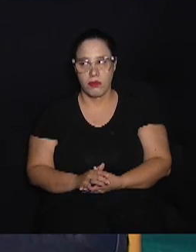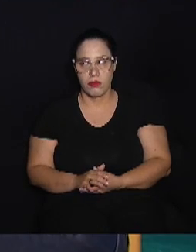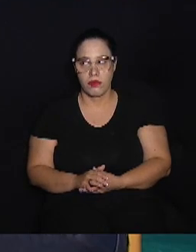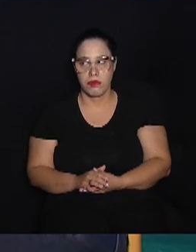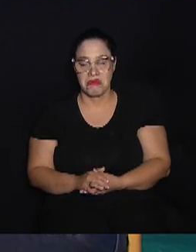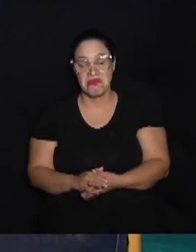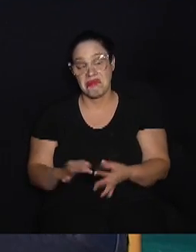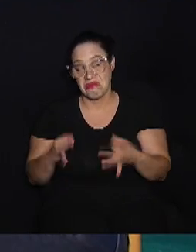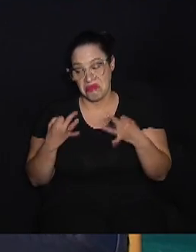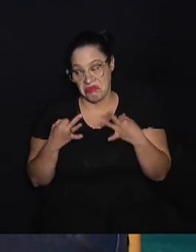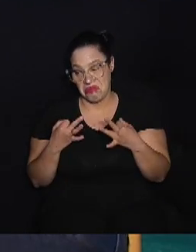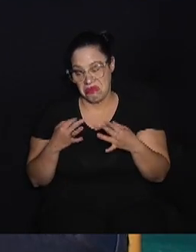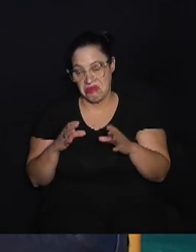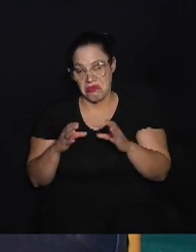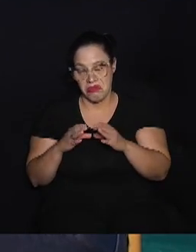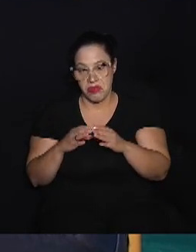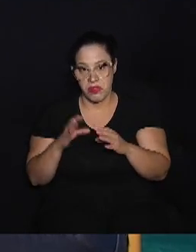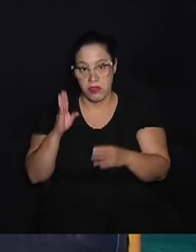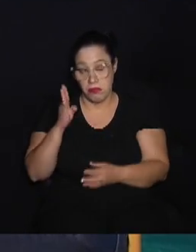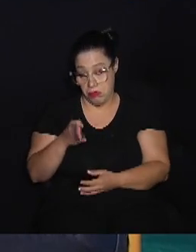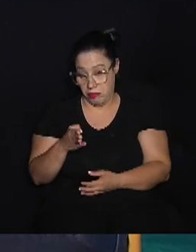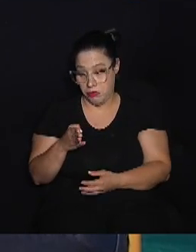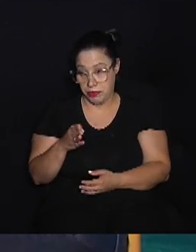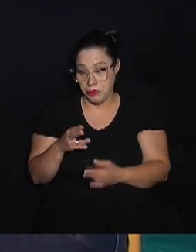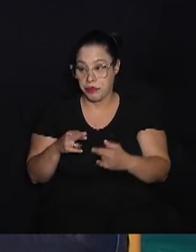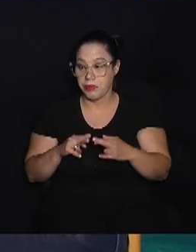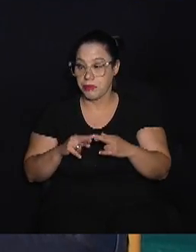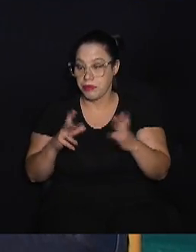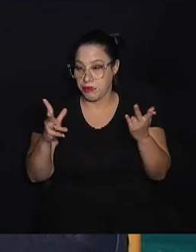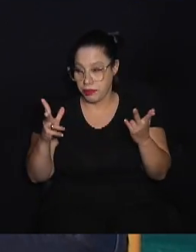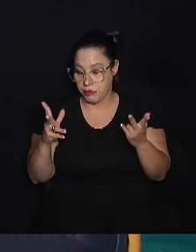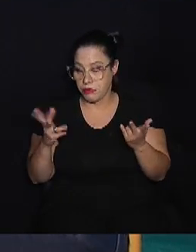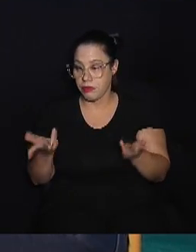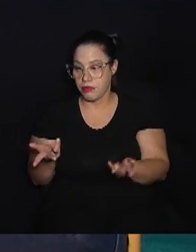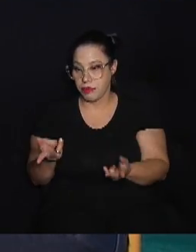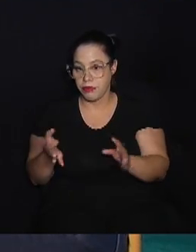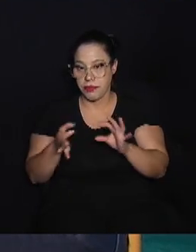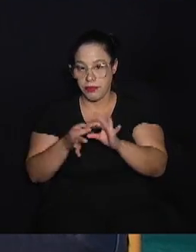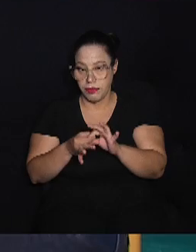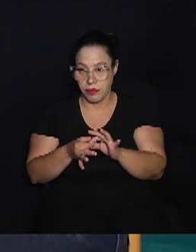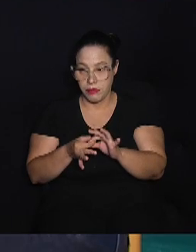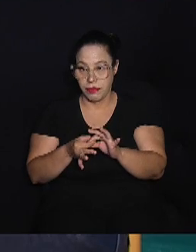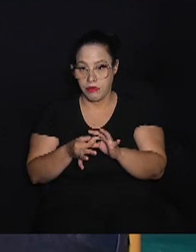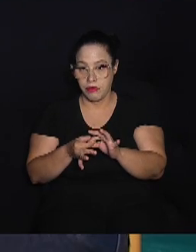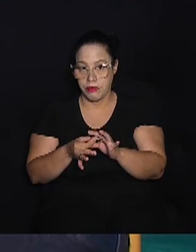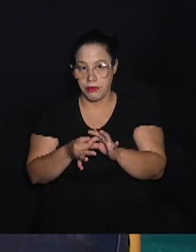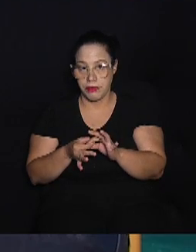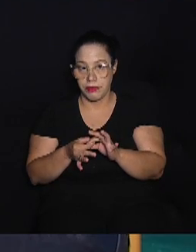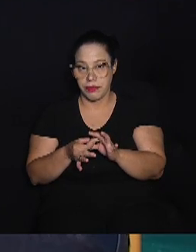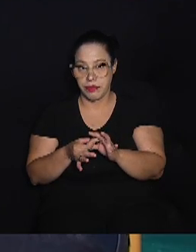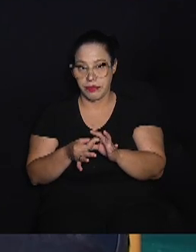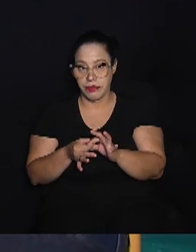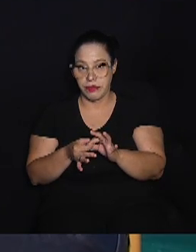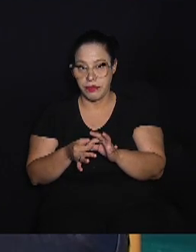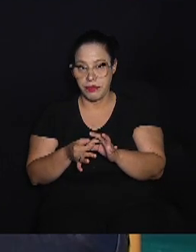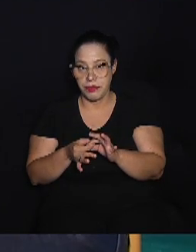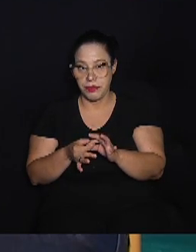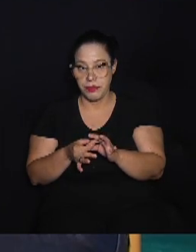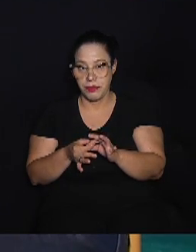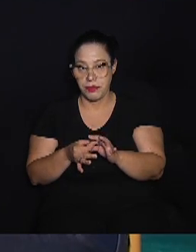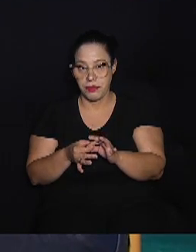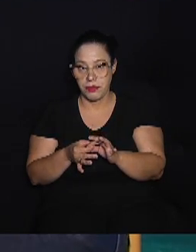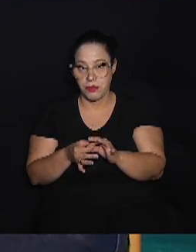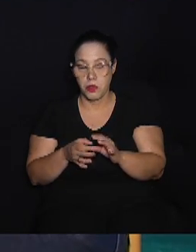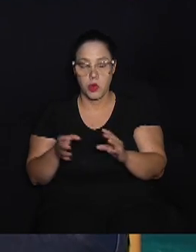coerente, assim. Na verdade, é um elenco potente até por isso, pelas diferenças, né? Que eles se complementam. Então, foi um processo